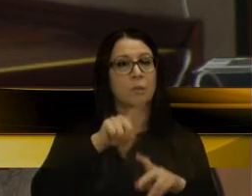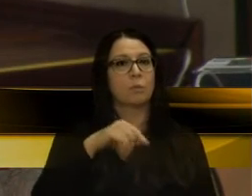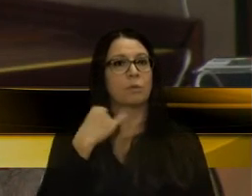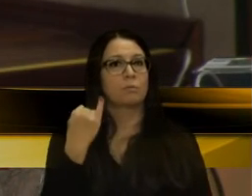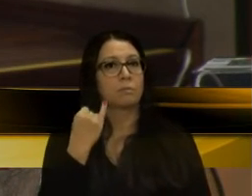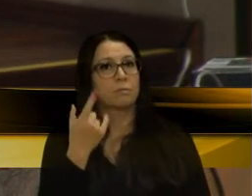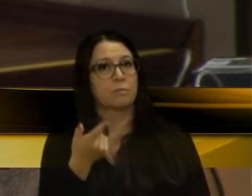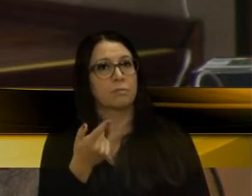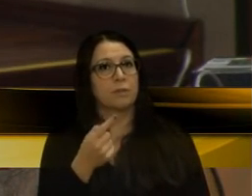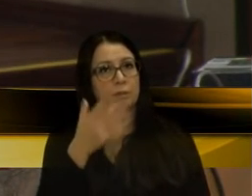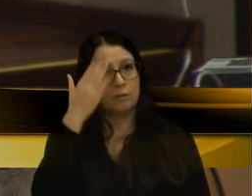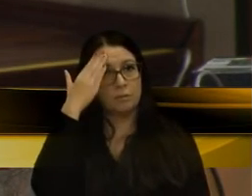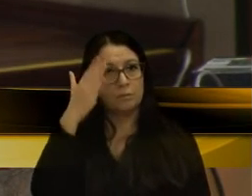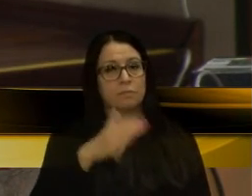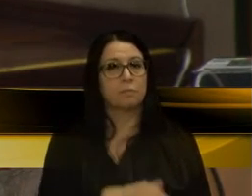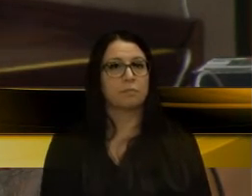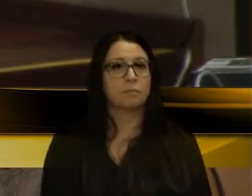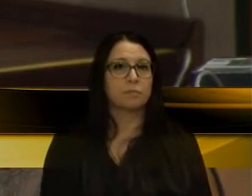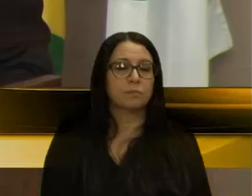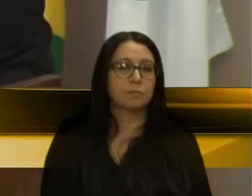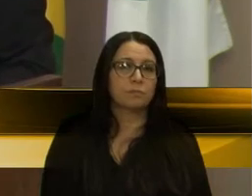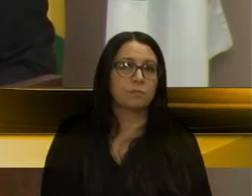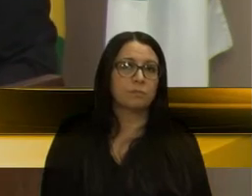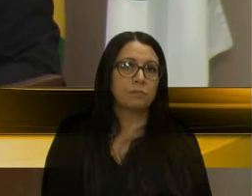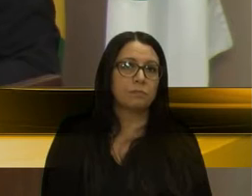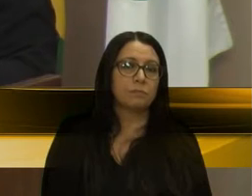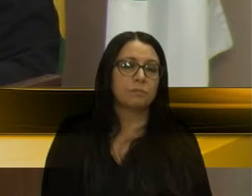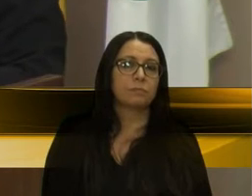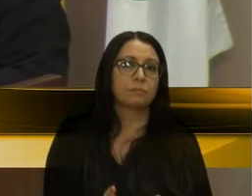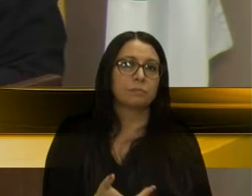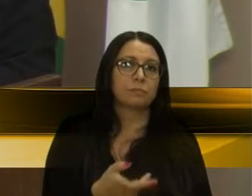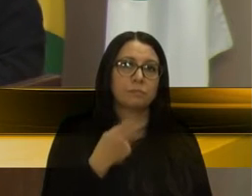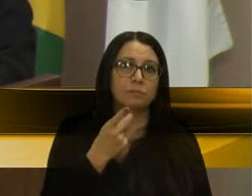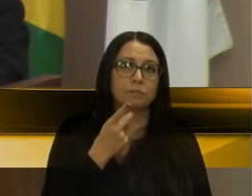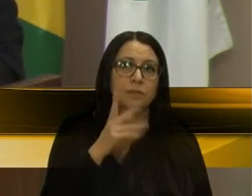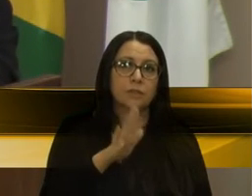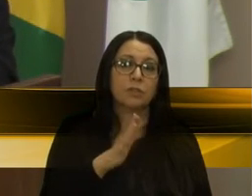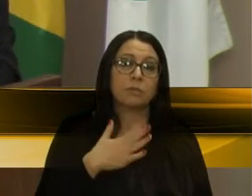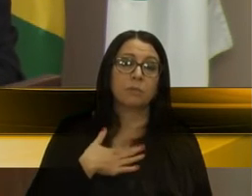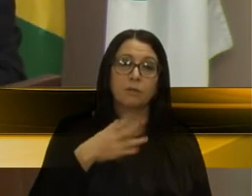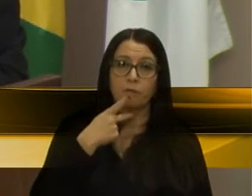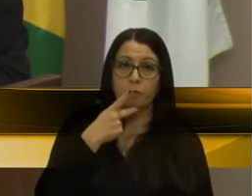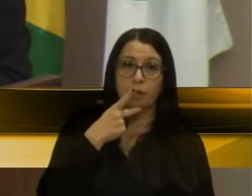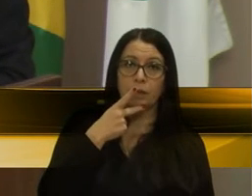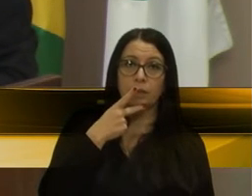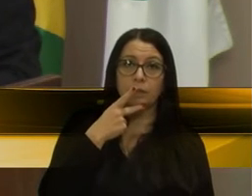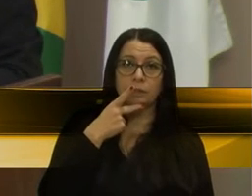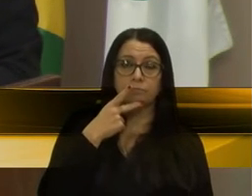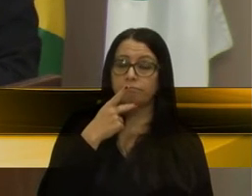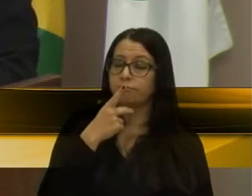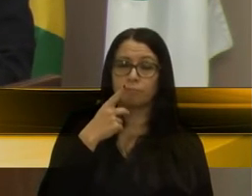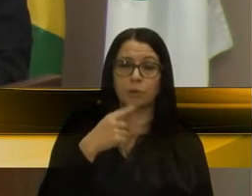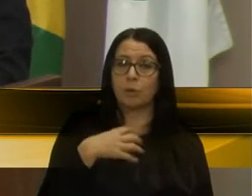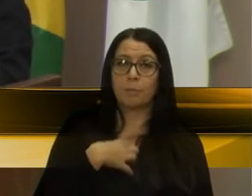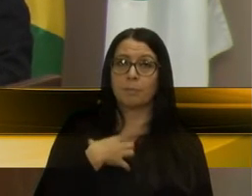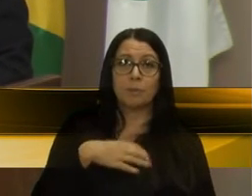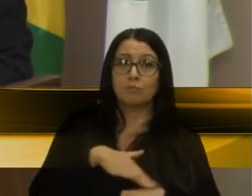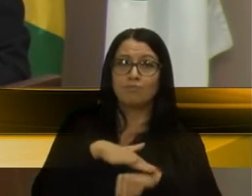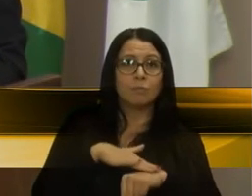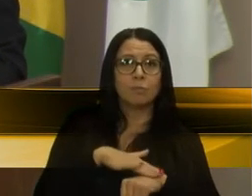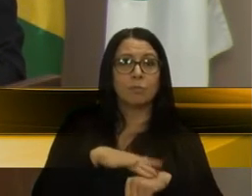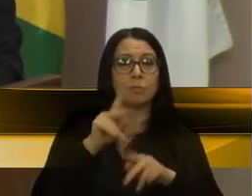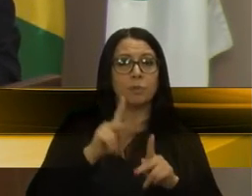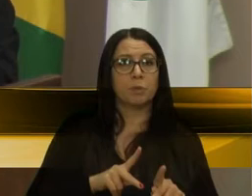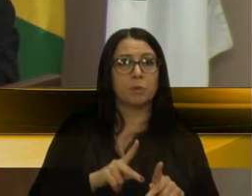importante. Obrigado. Obrigado pelos apartes. Então, quero deixar esse registro da indignação, da conversa que tive